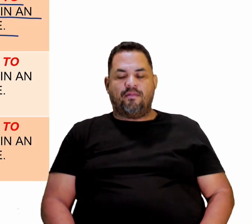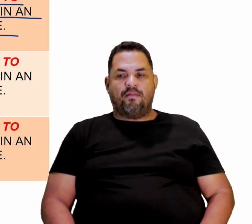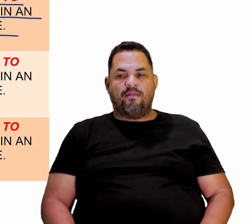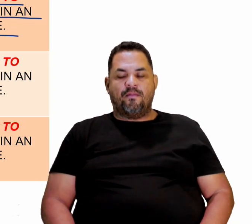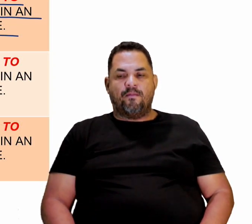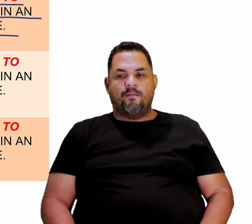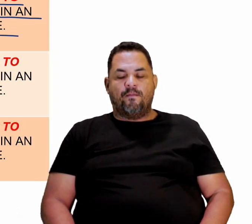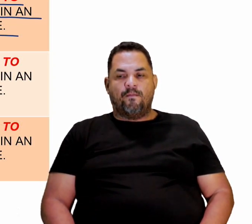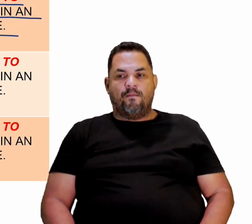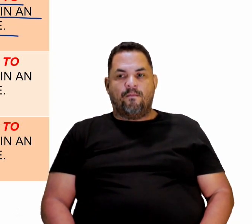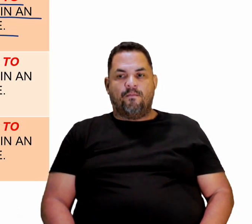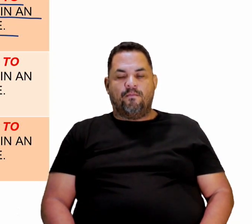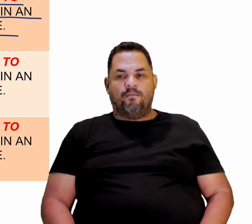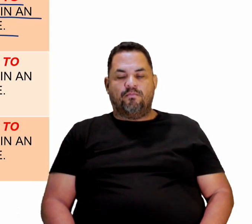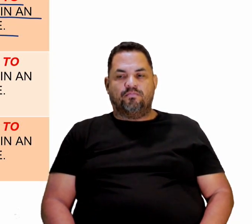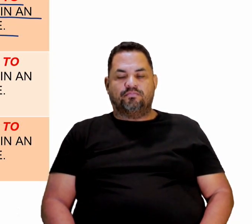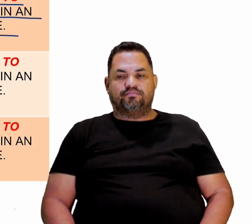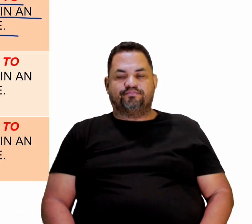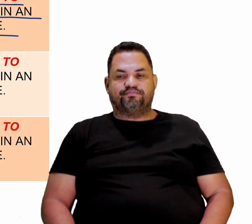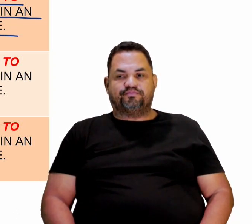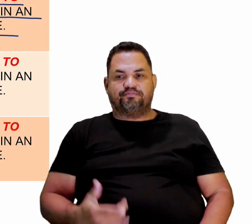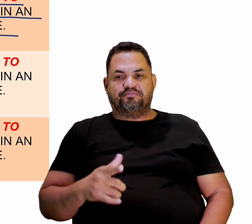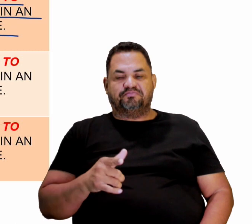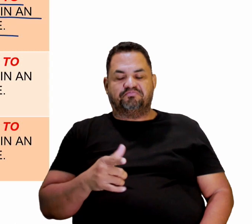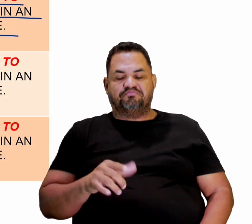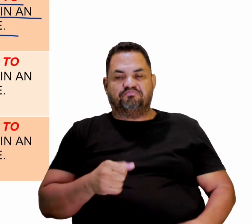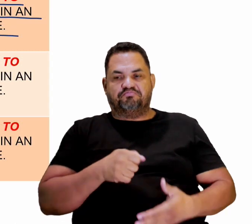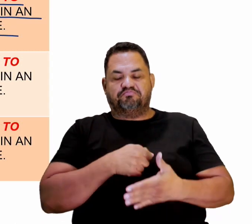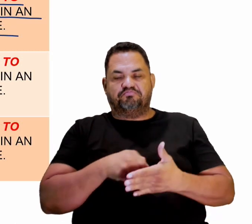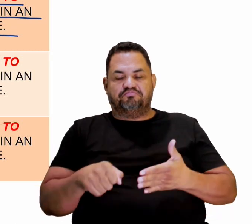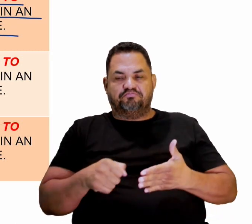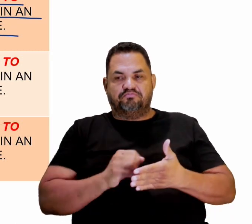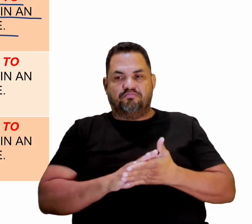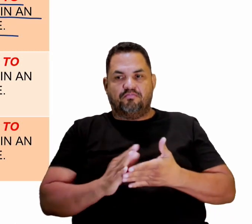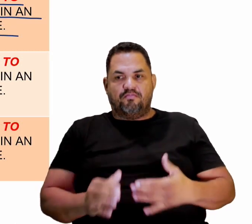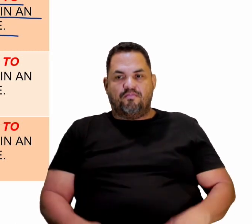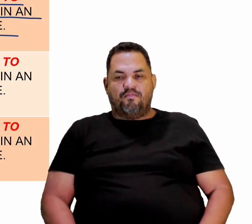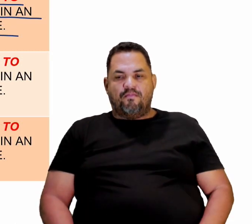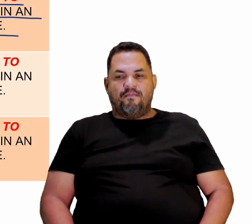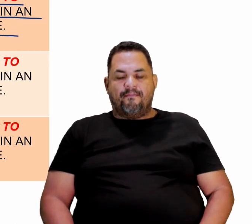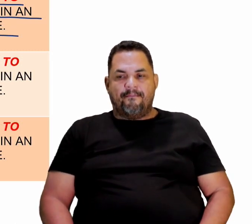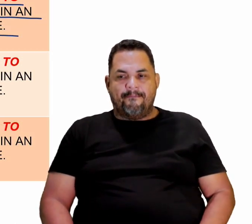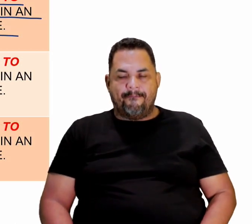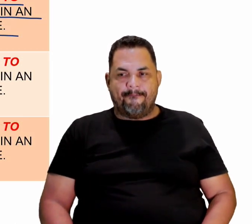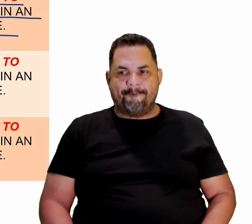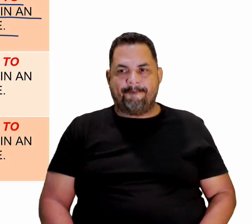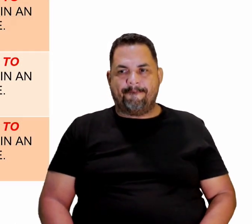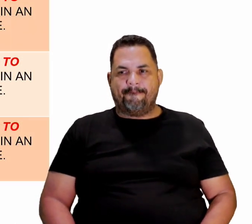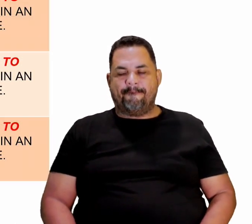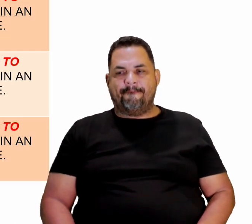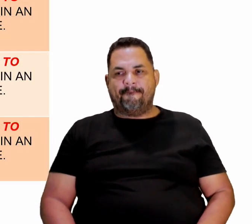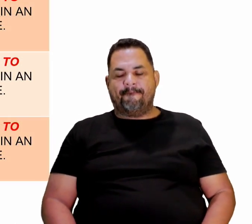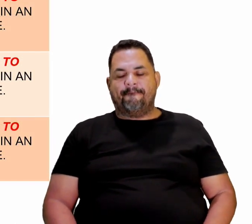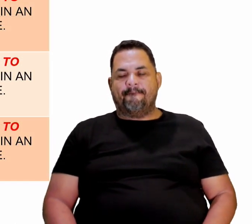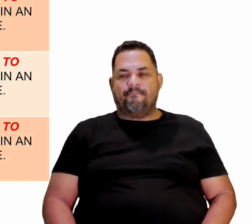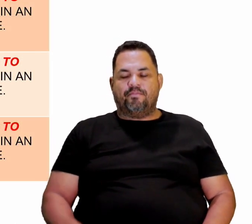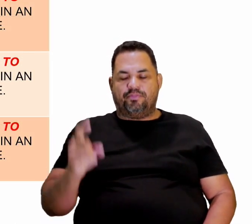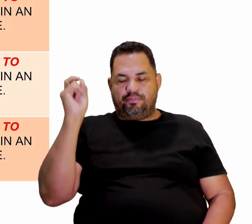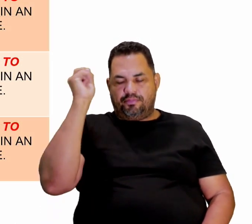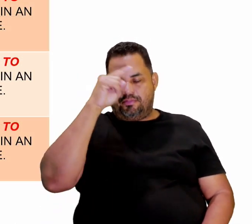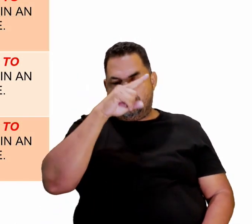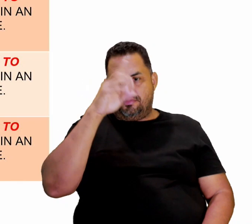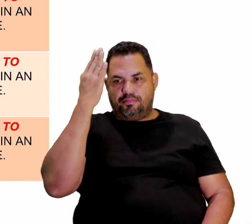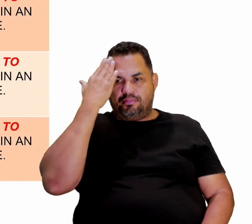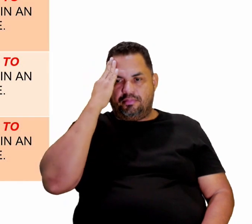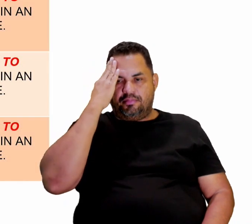então bem aqui ó aqui não tem espaço Então vou trazer para cá esse aqui essa informação não vai ficar bem difícil de vocês